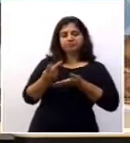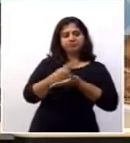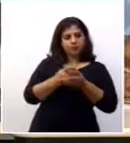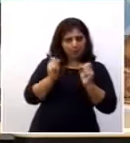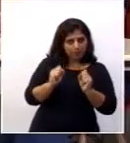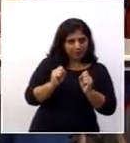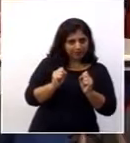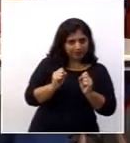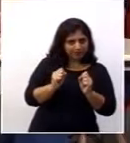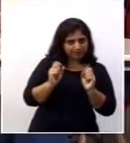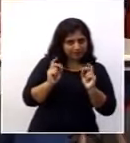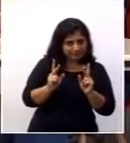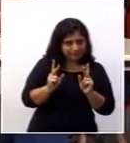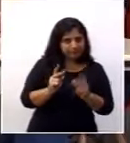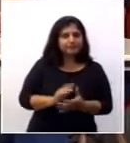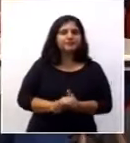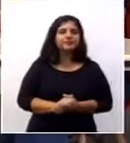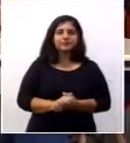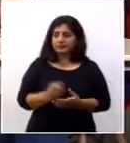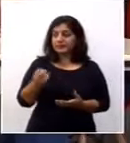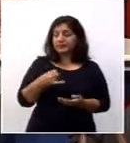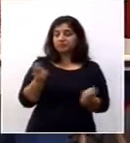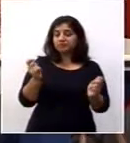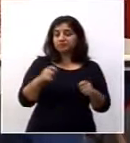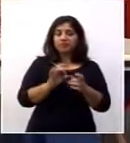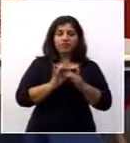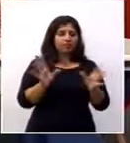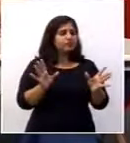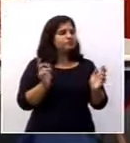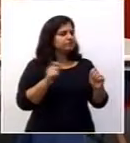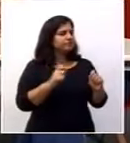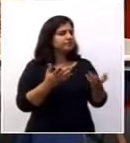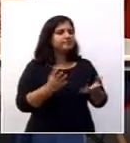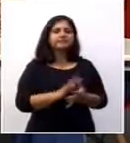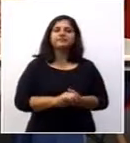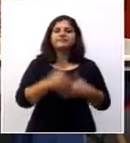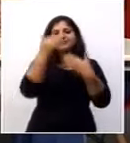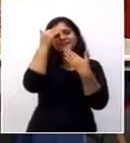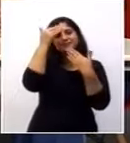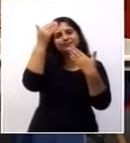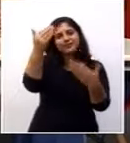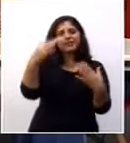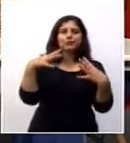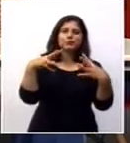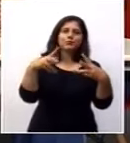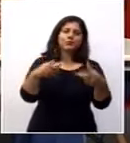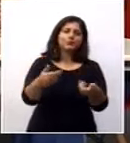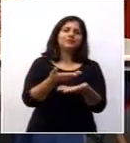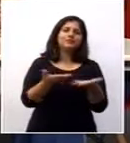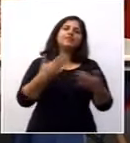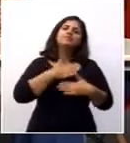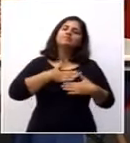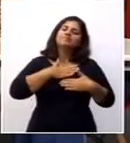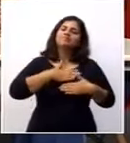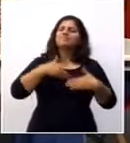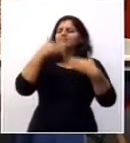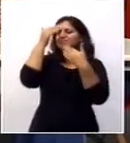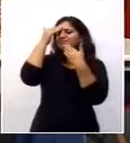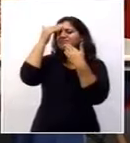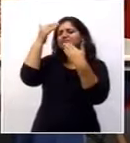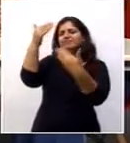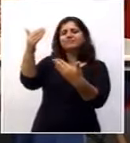Pode ser? Sim, podemos deixar assim. E obrigada a todos. Eu quero agradecer